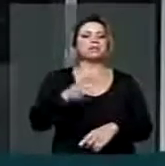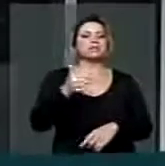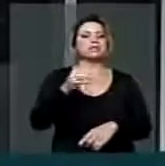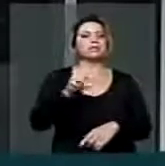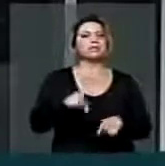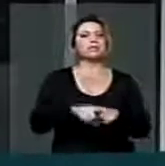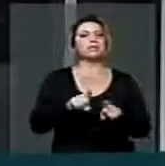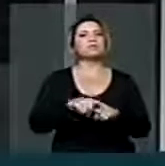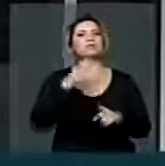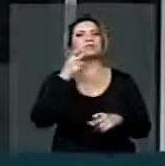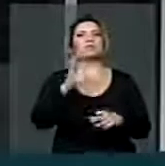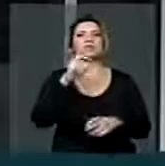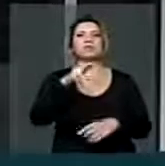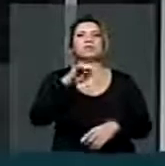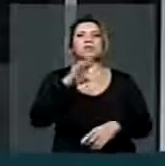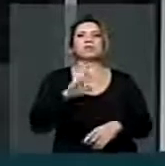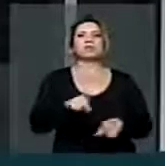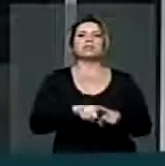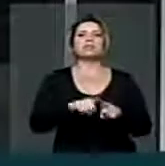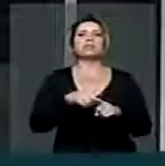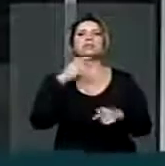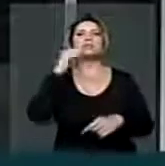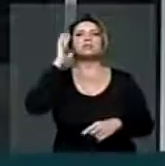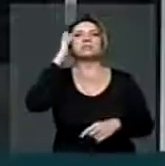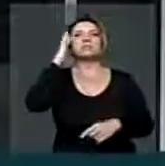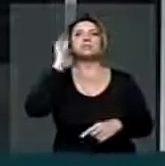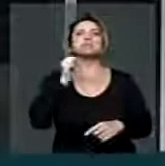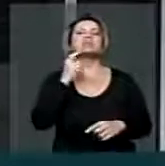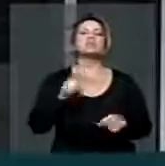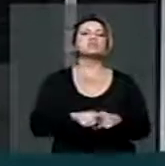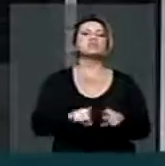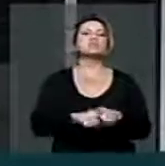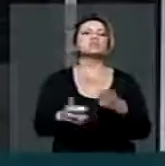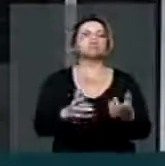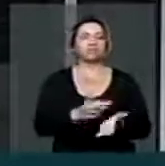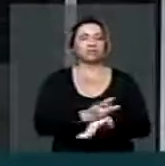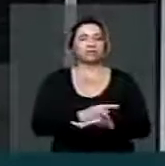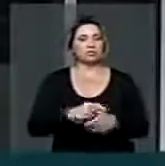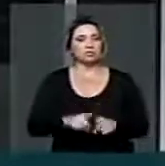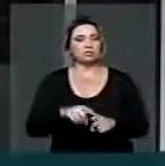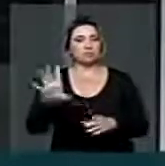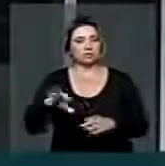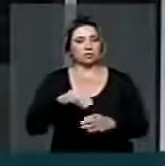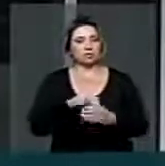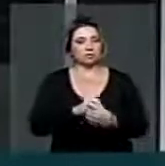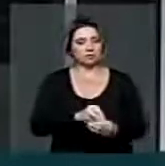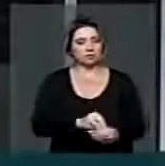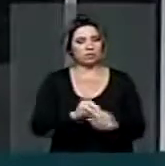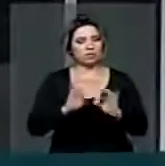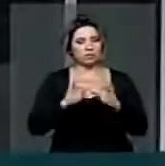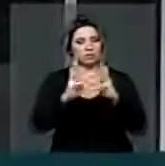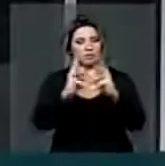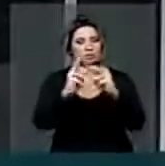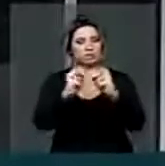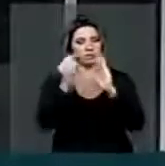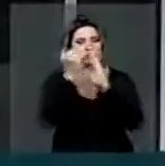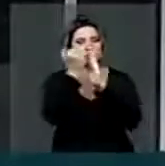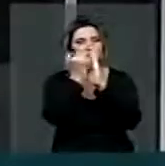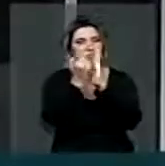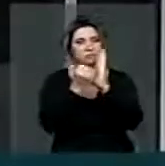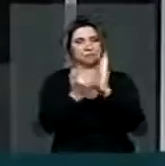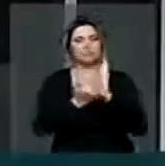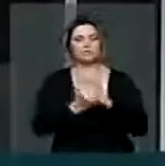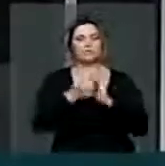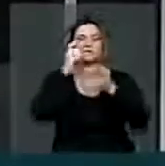corrupção, que entende como peculato qualificado, mas que inclui todos os segmentos da